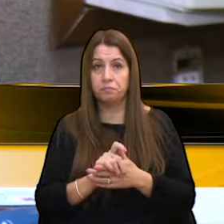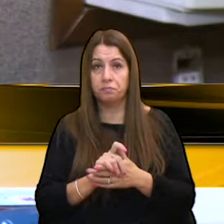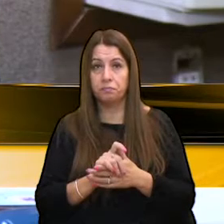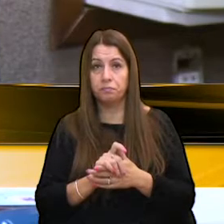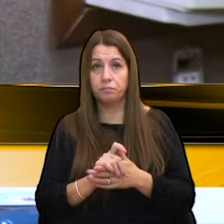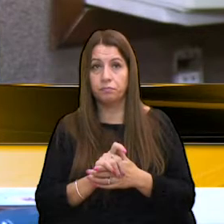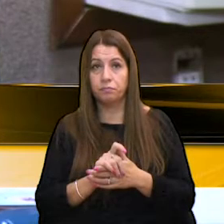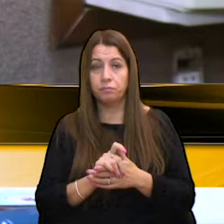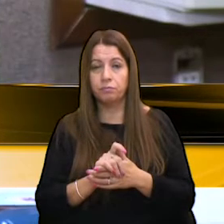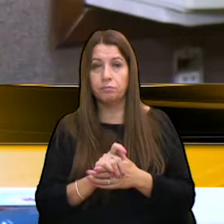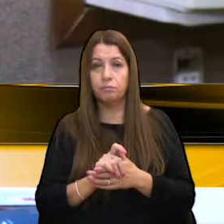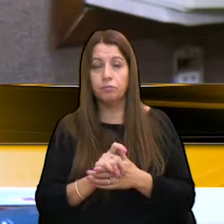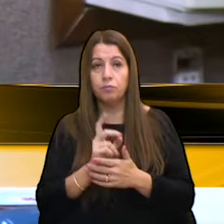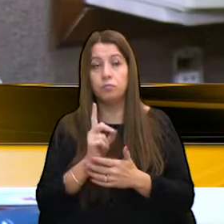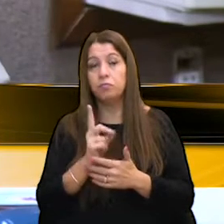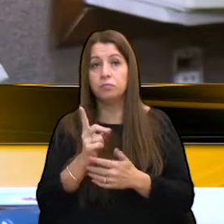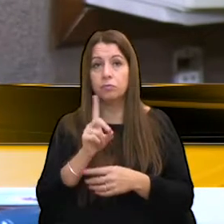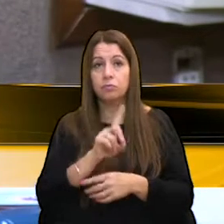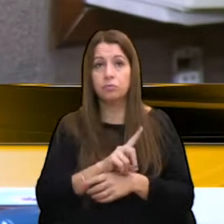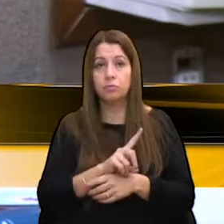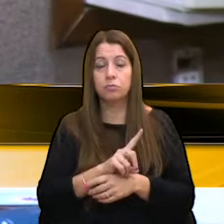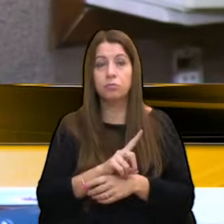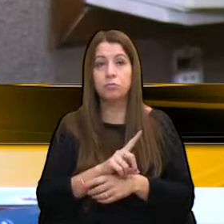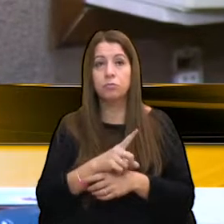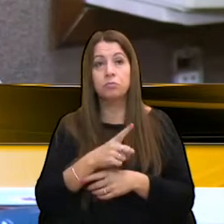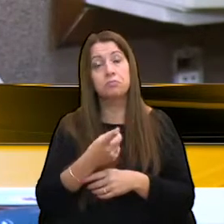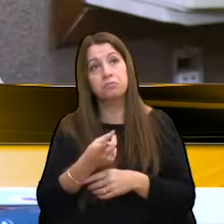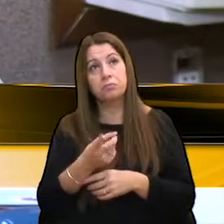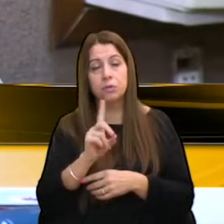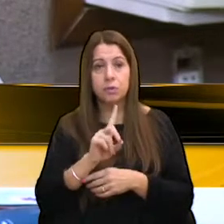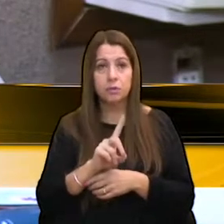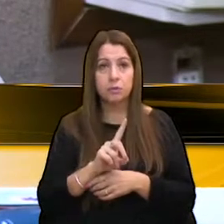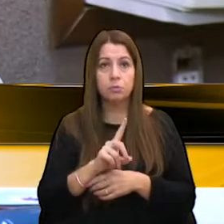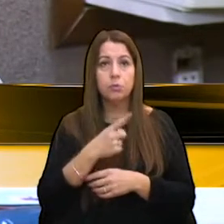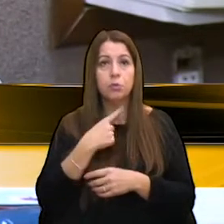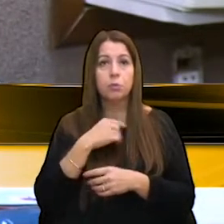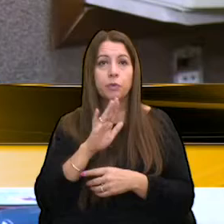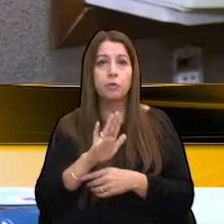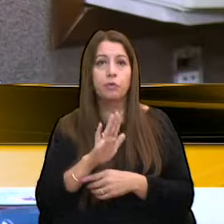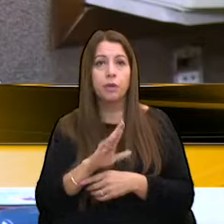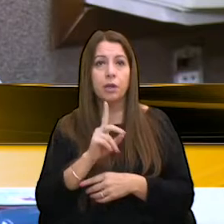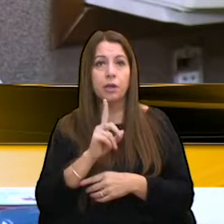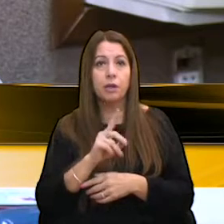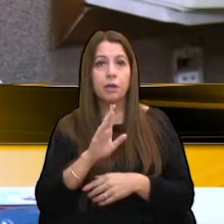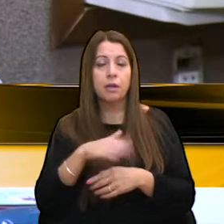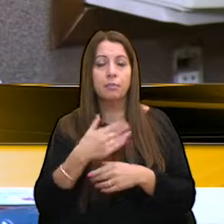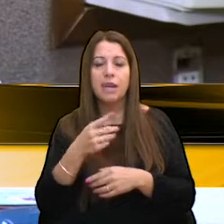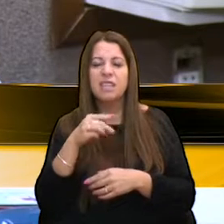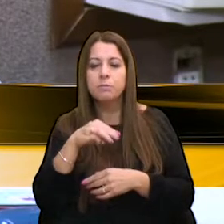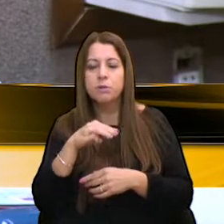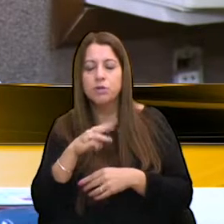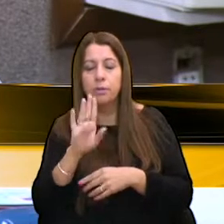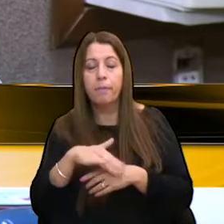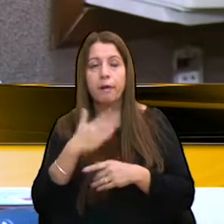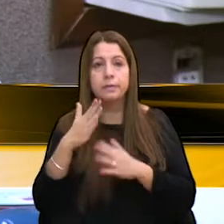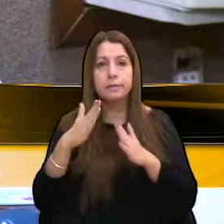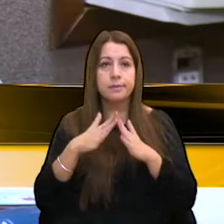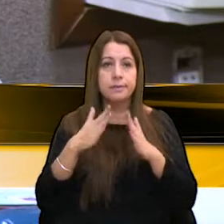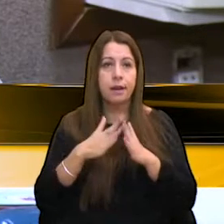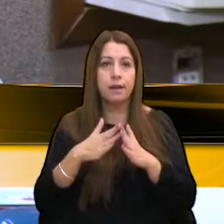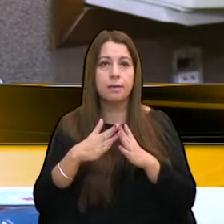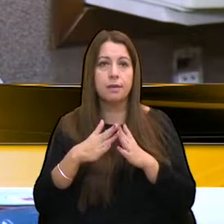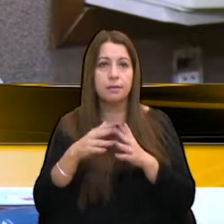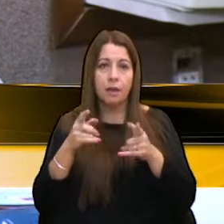geralmente gostam, é o único dia que elas têm para ficar um minutinho a mais em casa,